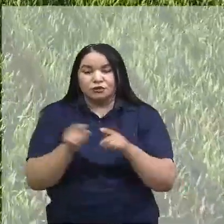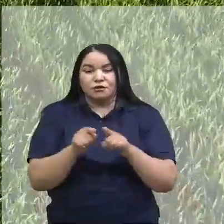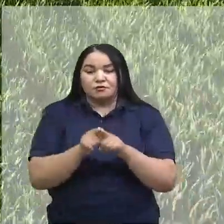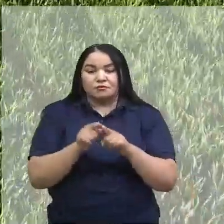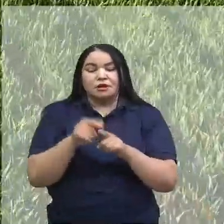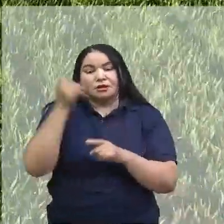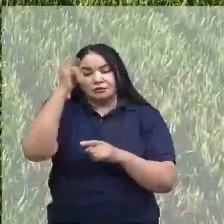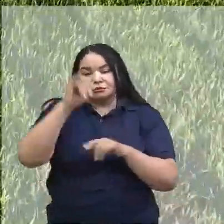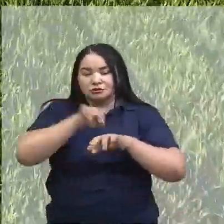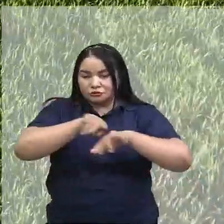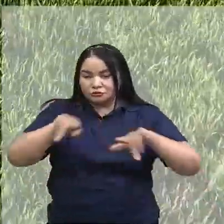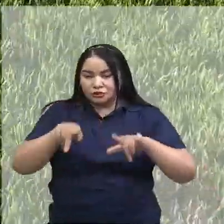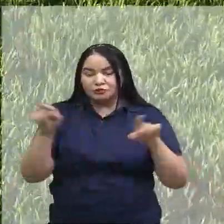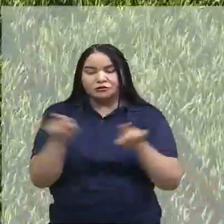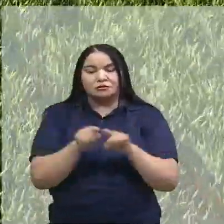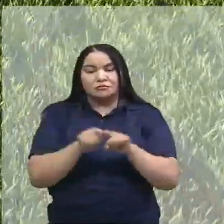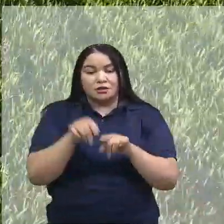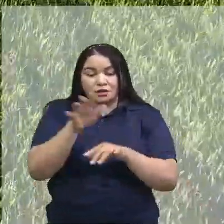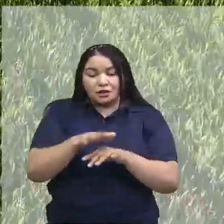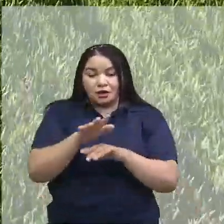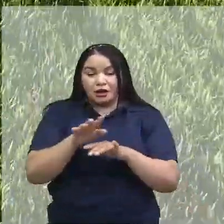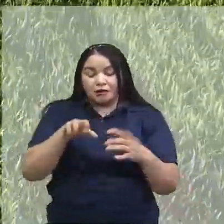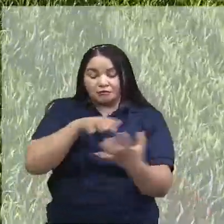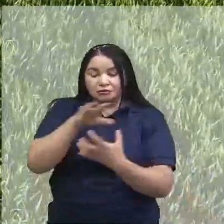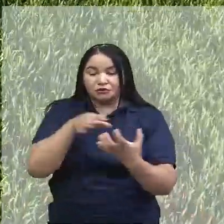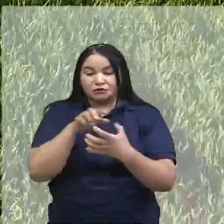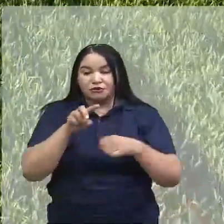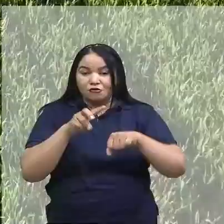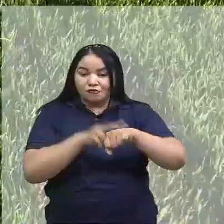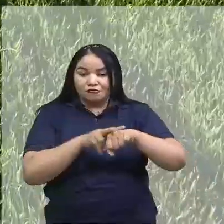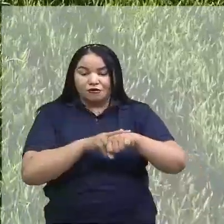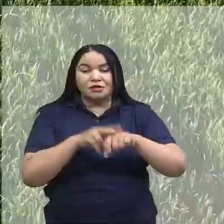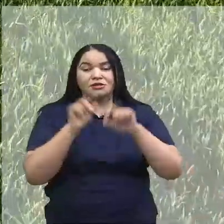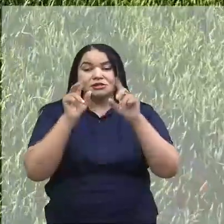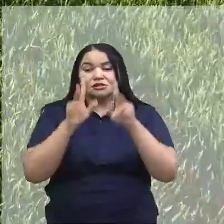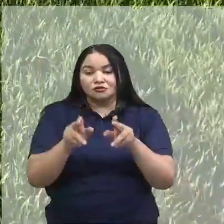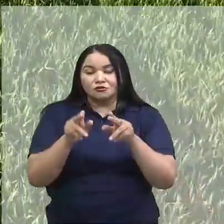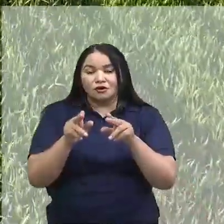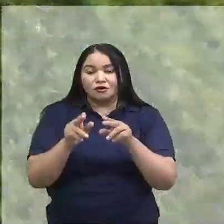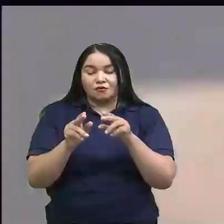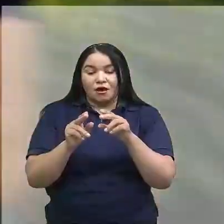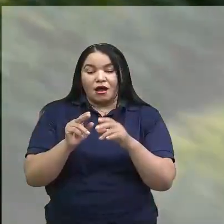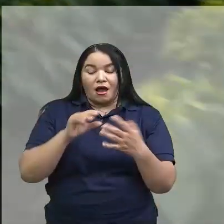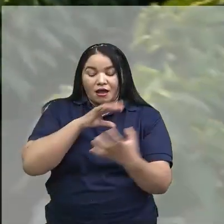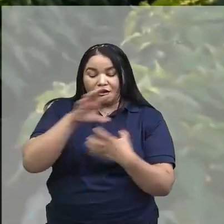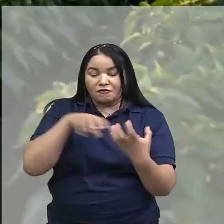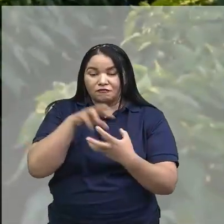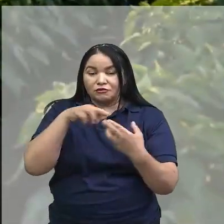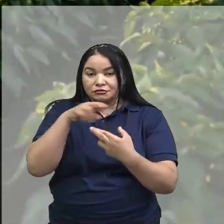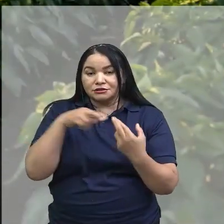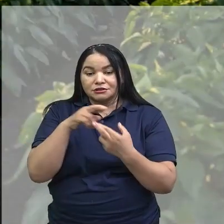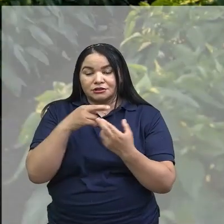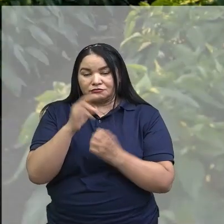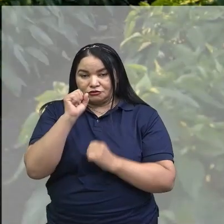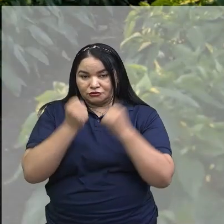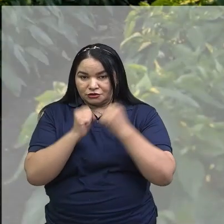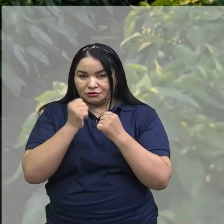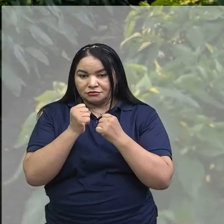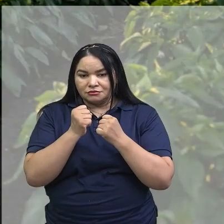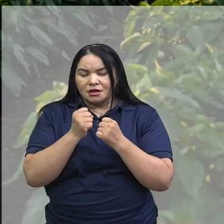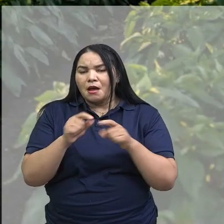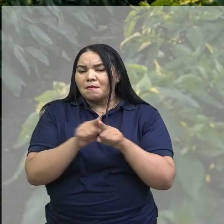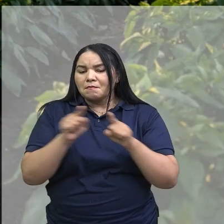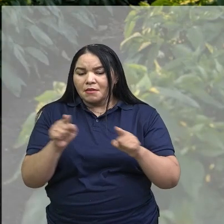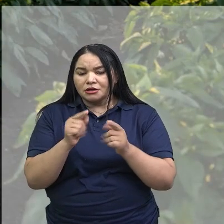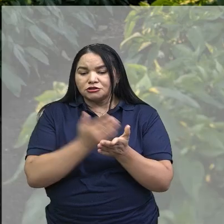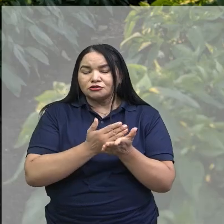a gente compara a Revolução Verde a uma revolução industrial, só que no campo. Quando teve início essa Revolução Verde?